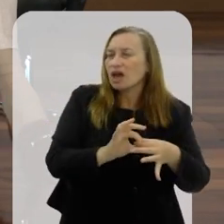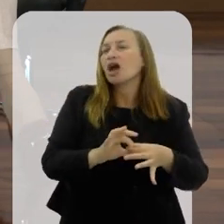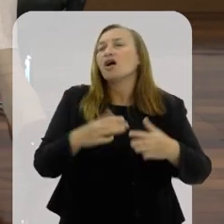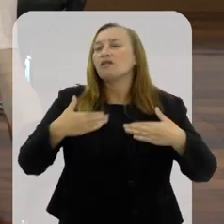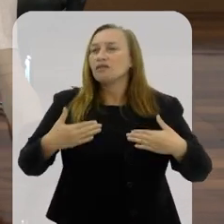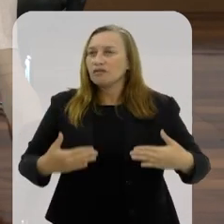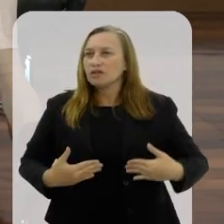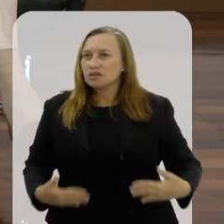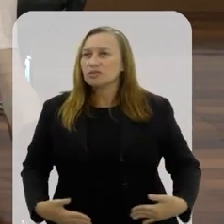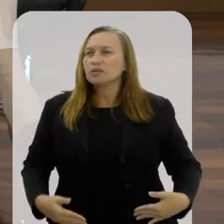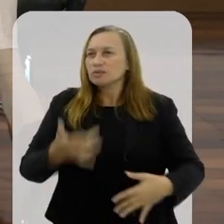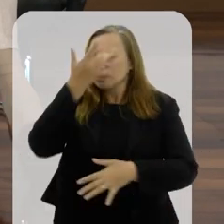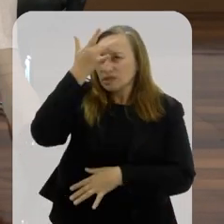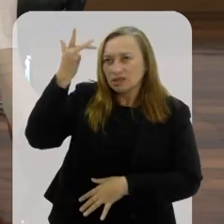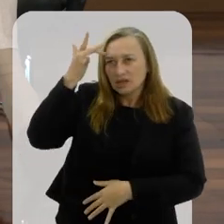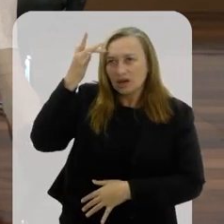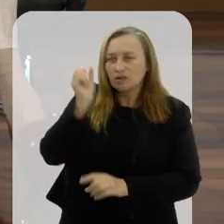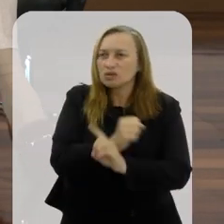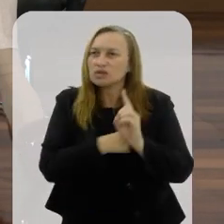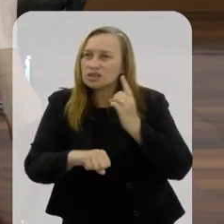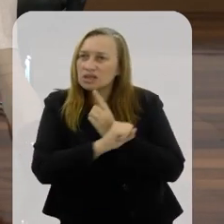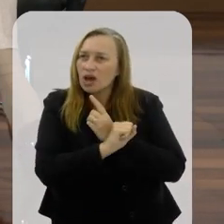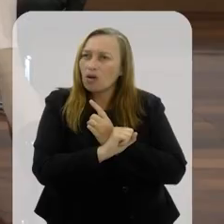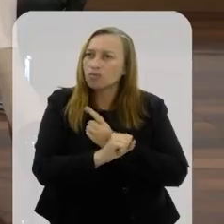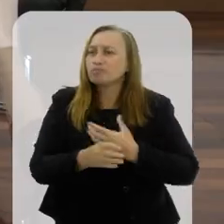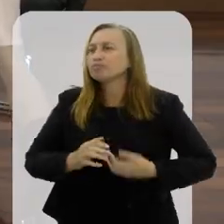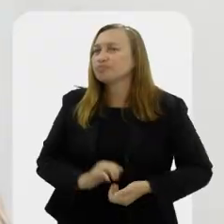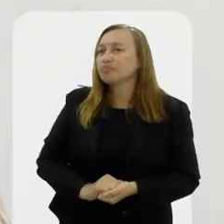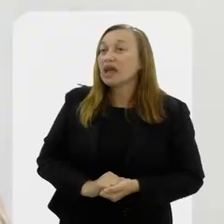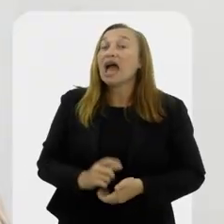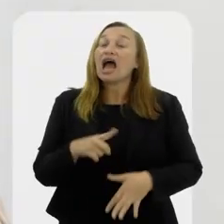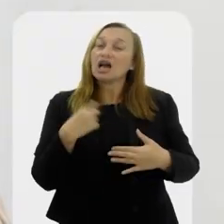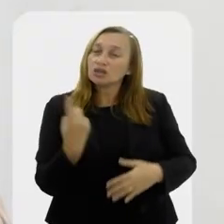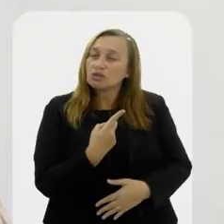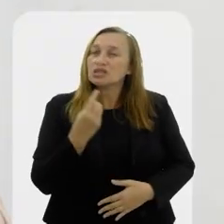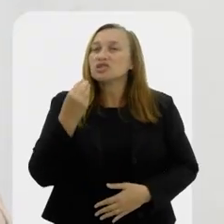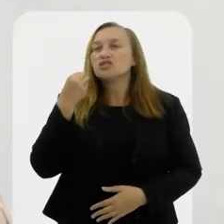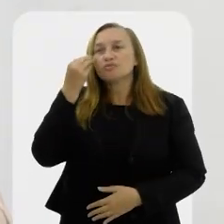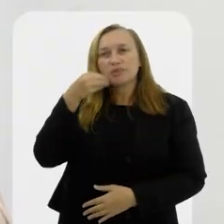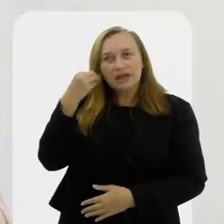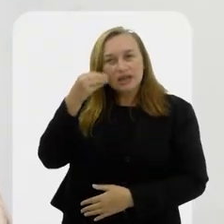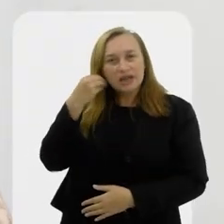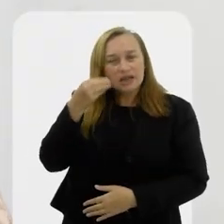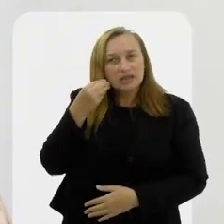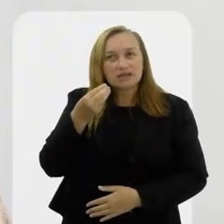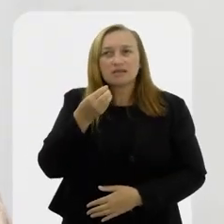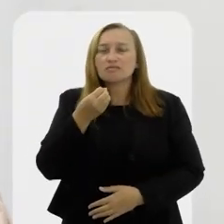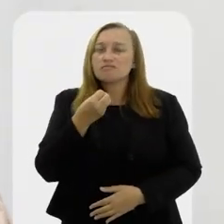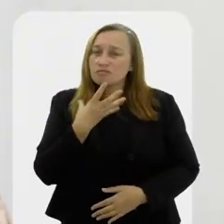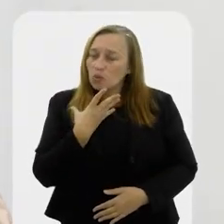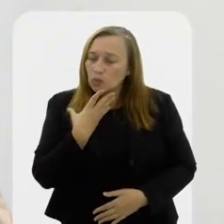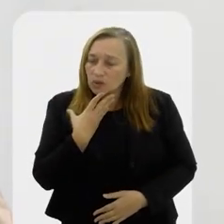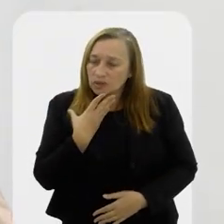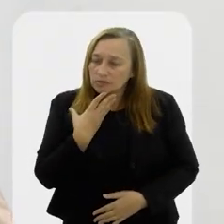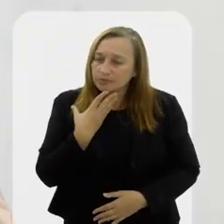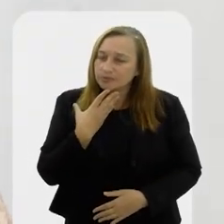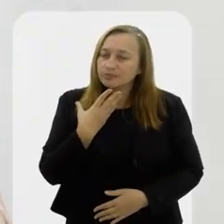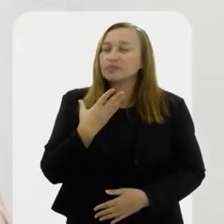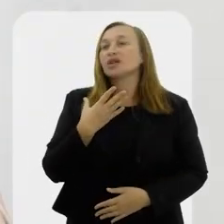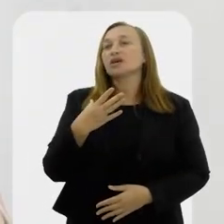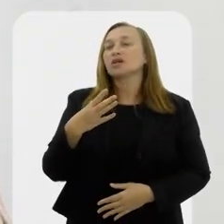tripé físico, mental e social, e essa experiência do Instituto Carlos Chagas. Sim, a nossa experiência é uma experiência